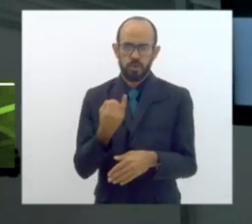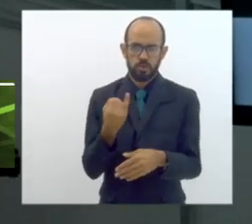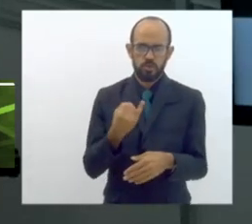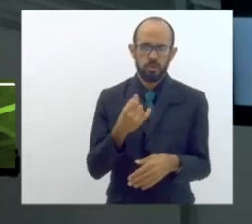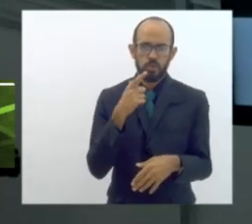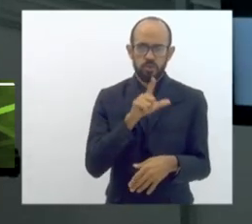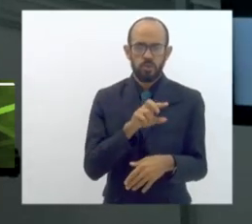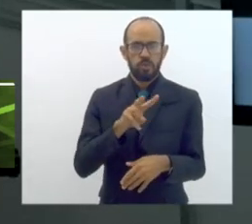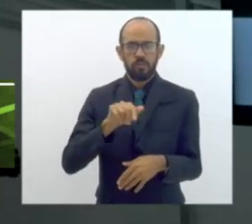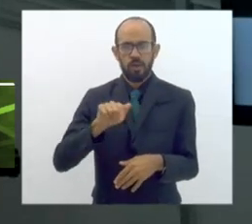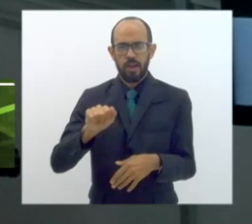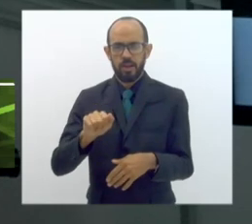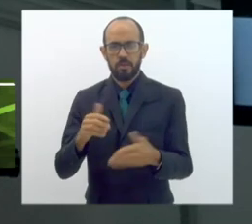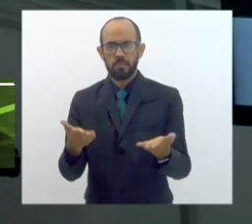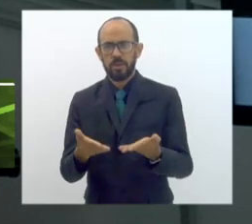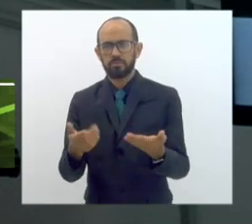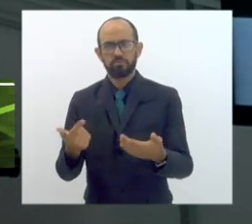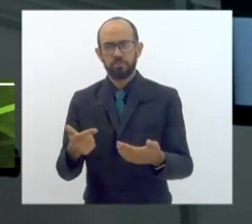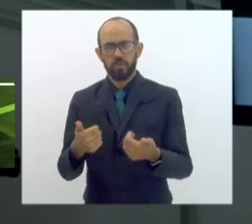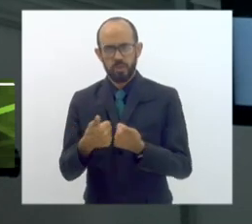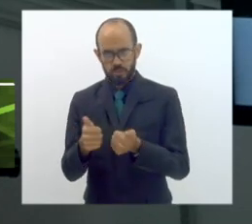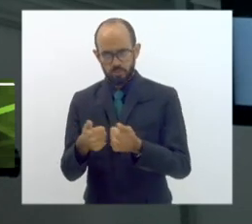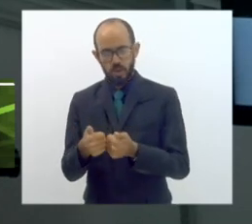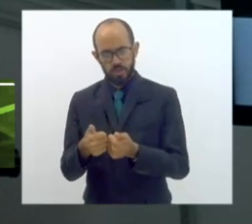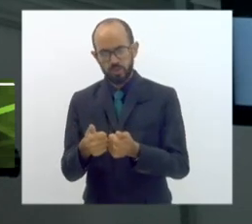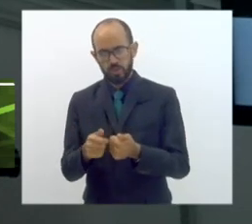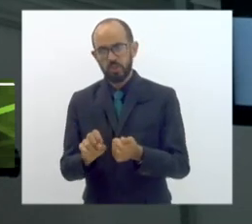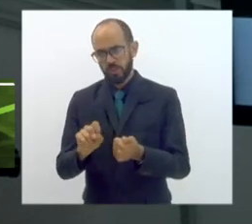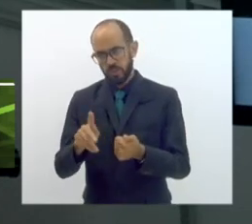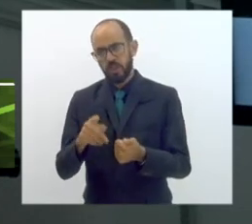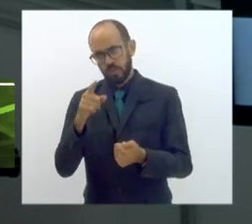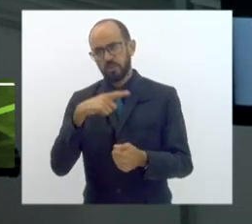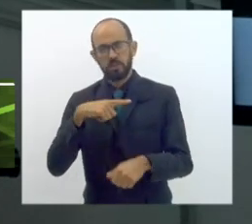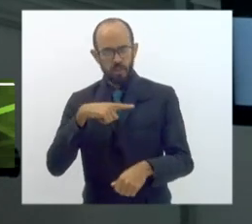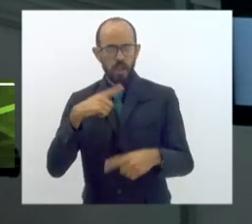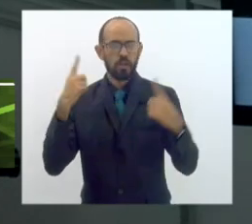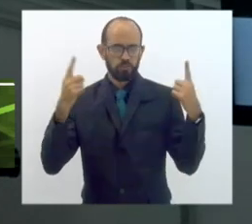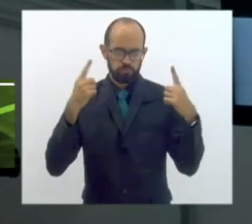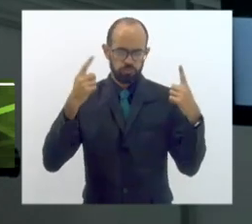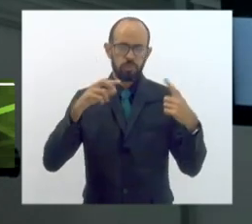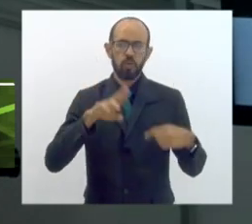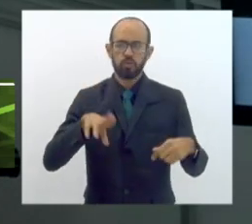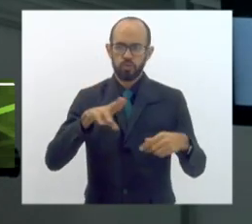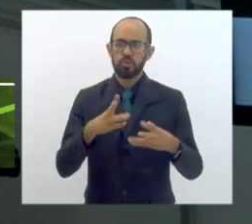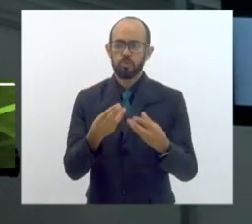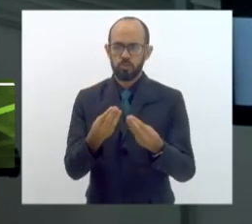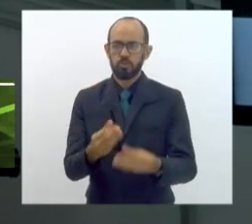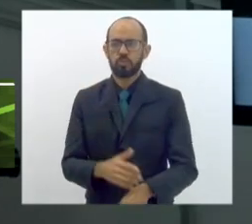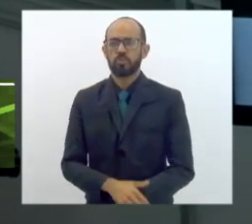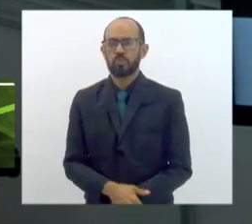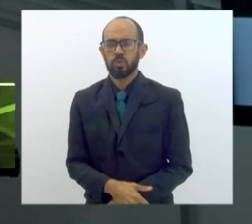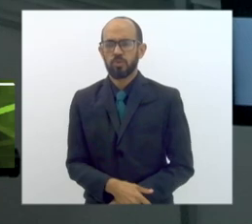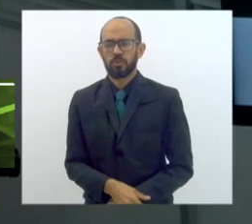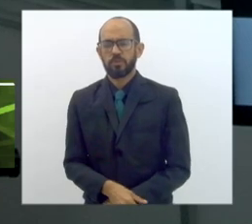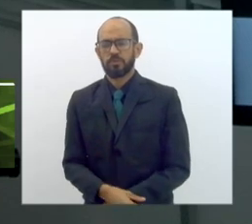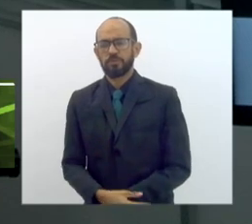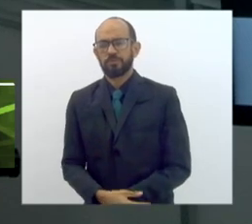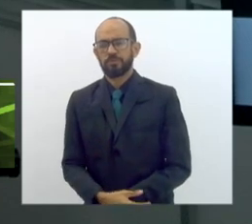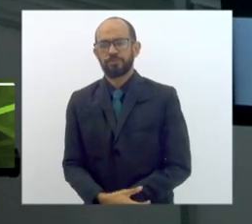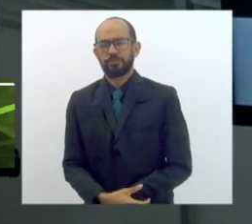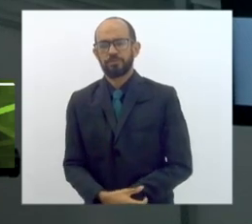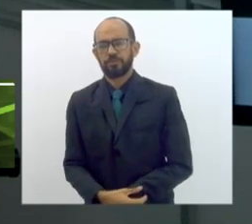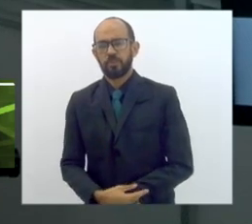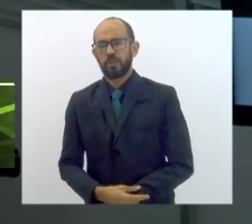o quê? Então, assim, isso a gente utiliza muito, esse serviço é muito utilizado. Pode passar? Ali a gente tem,